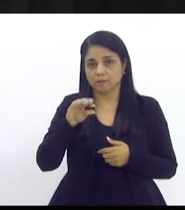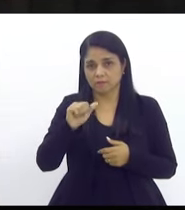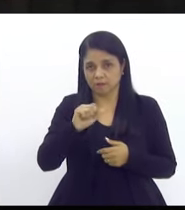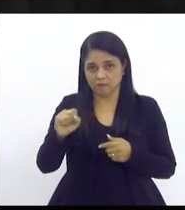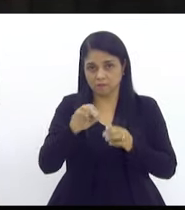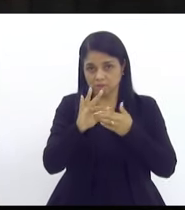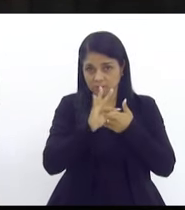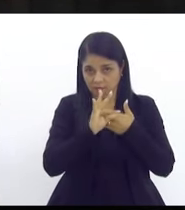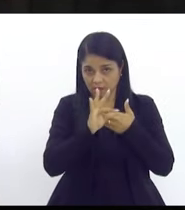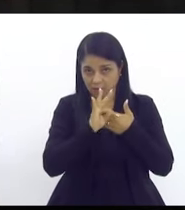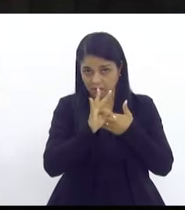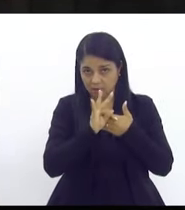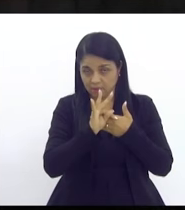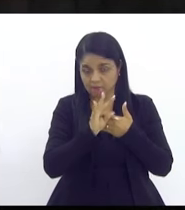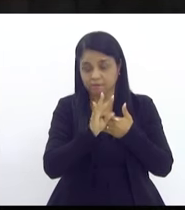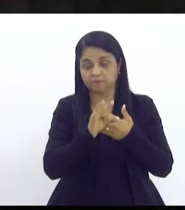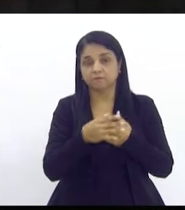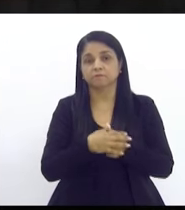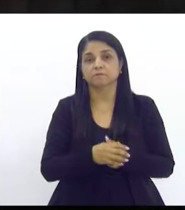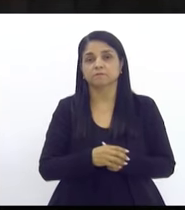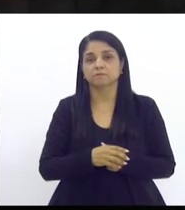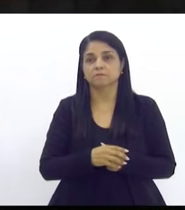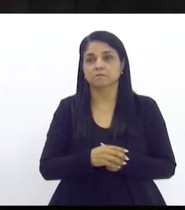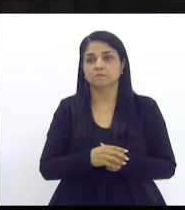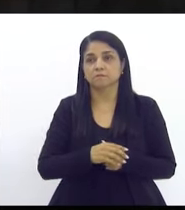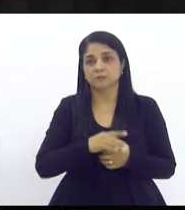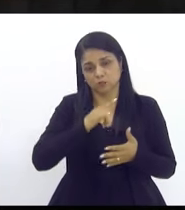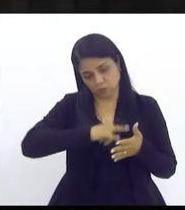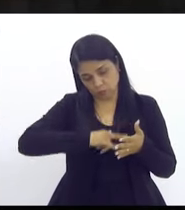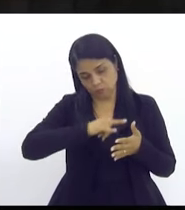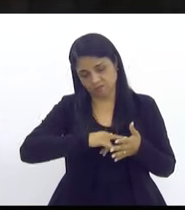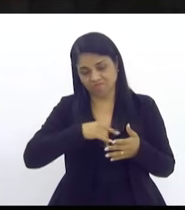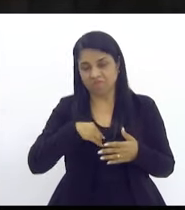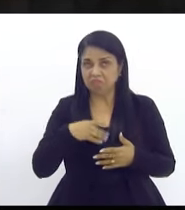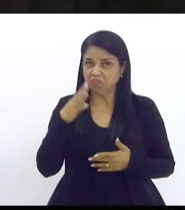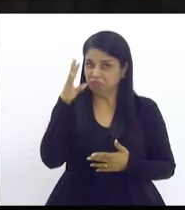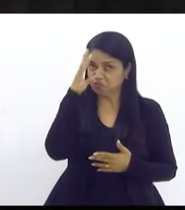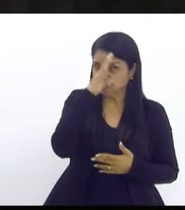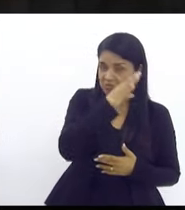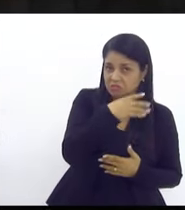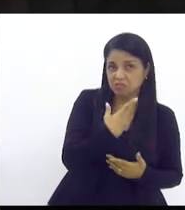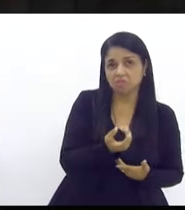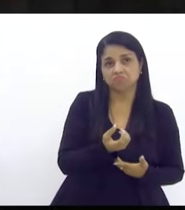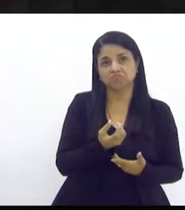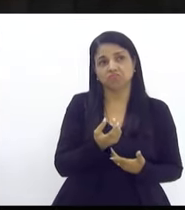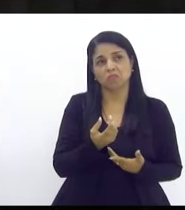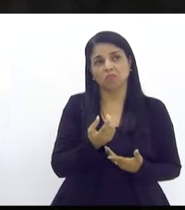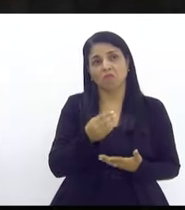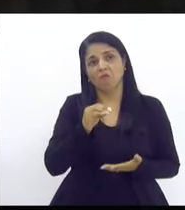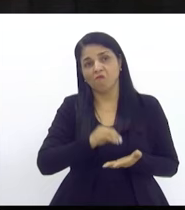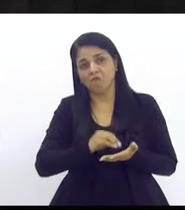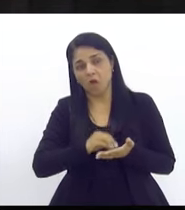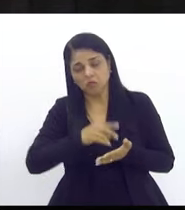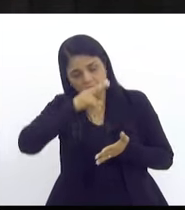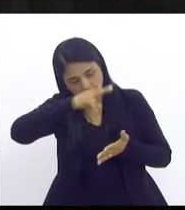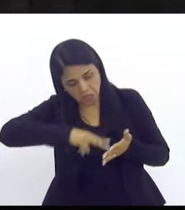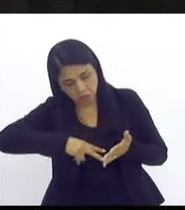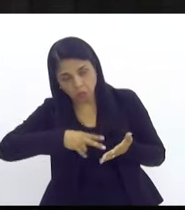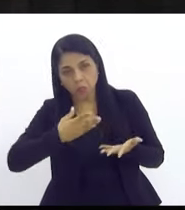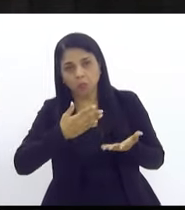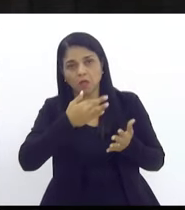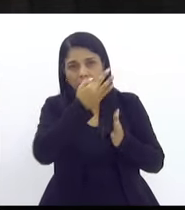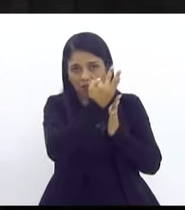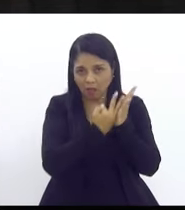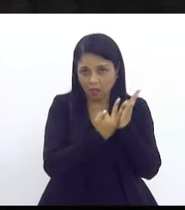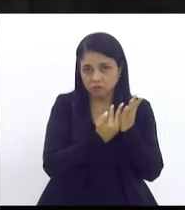muitas vezes, por distração, por falta de leitura do texto, ou,